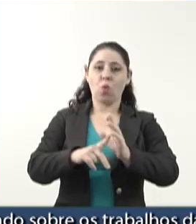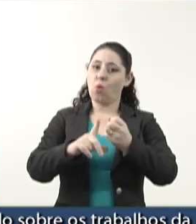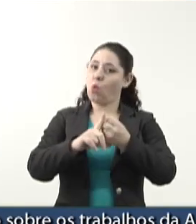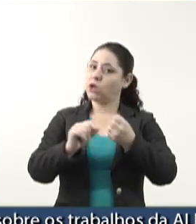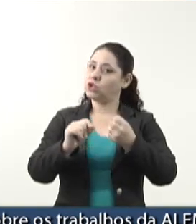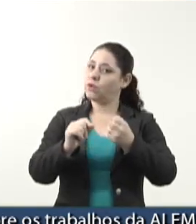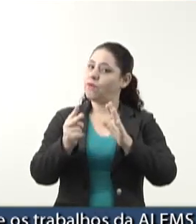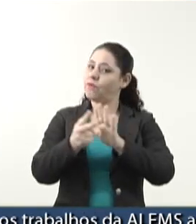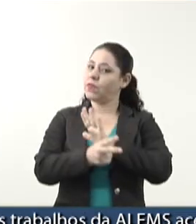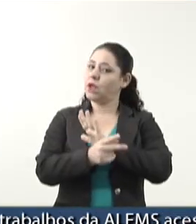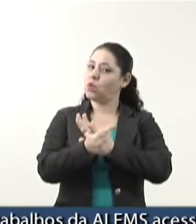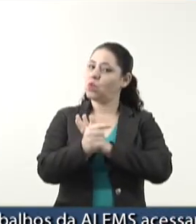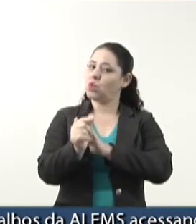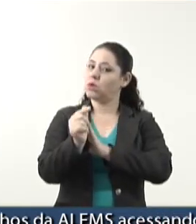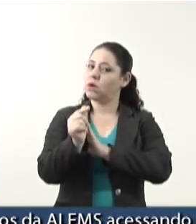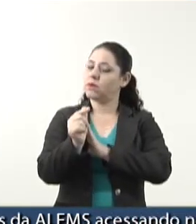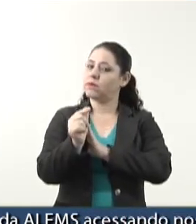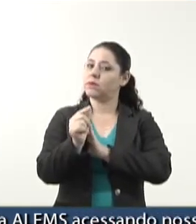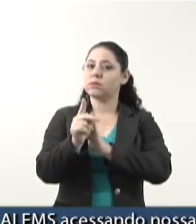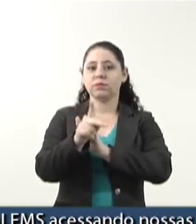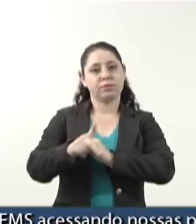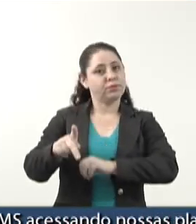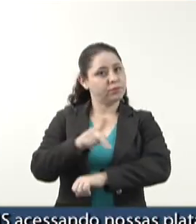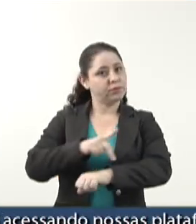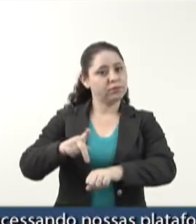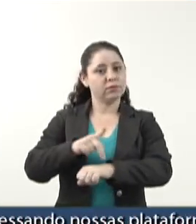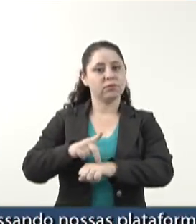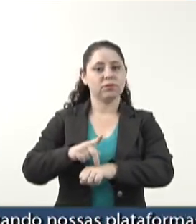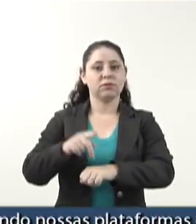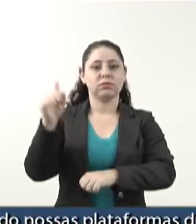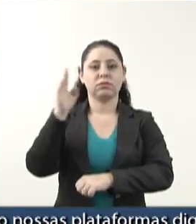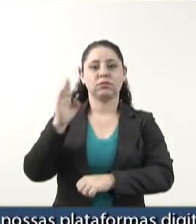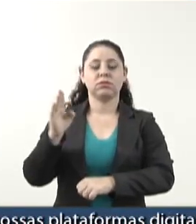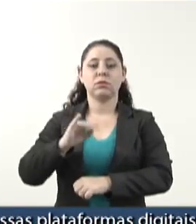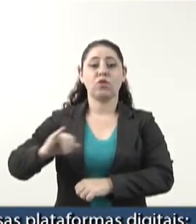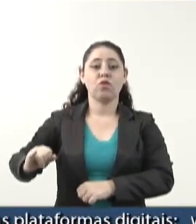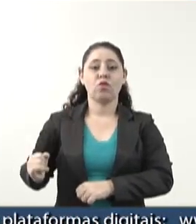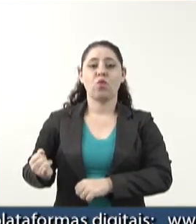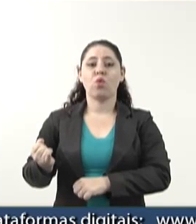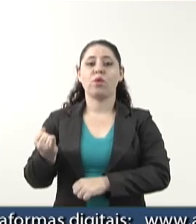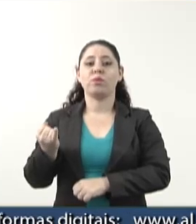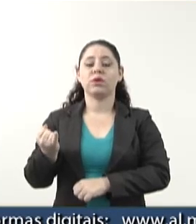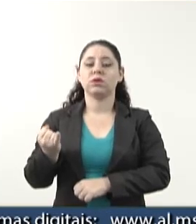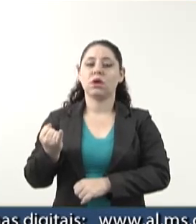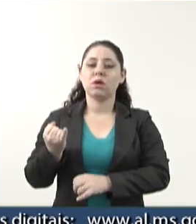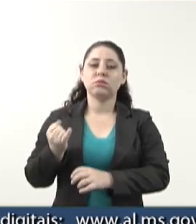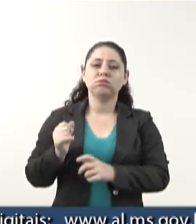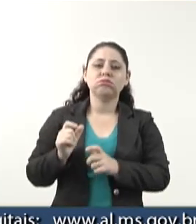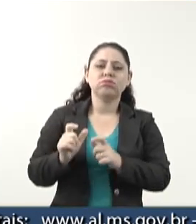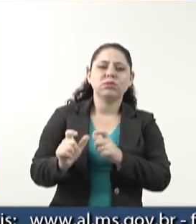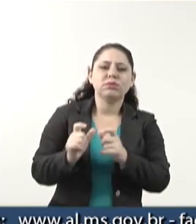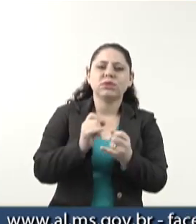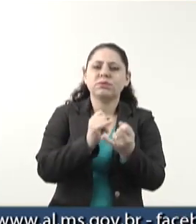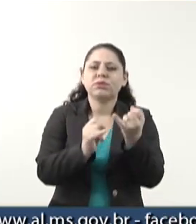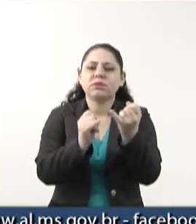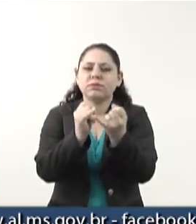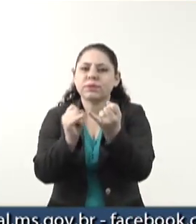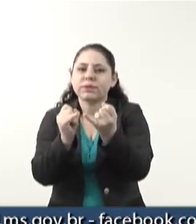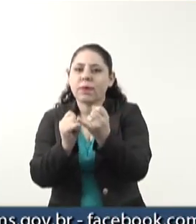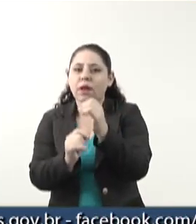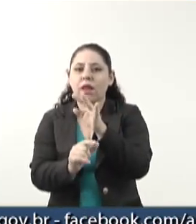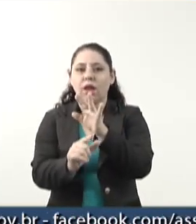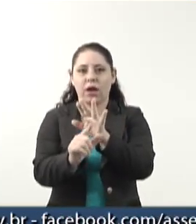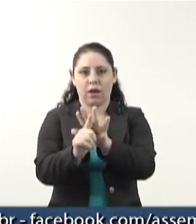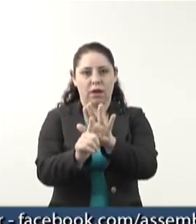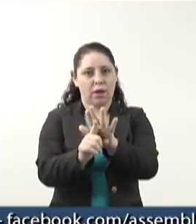foi vetado pelo presidente da República, foi aproveitado parte da